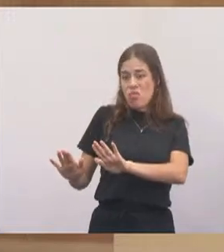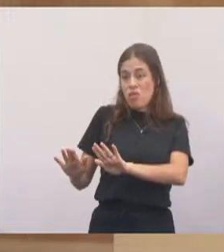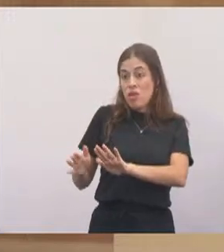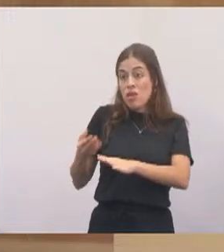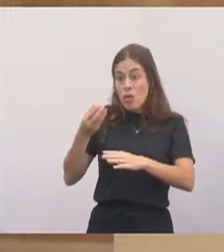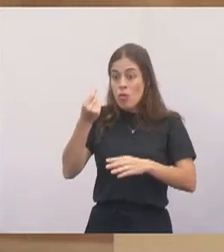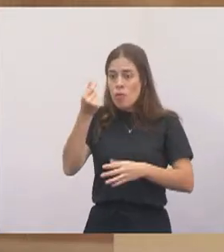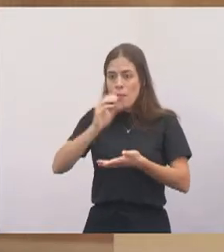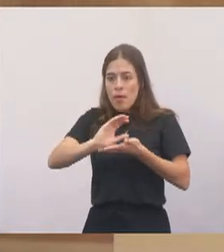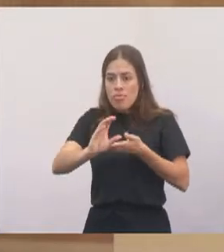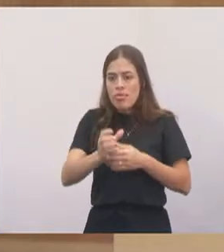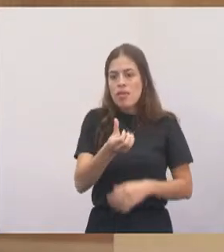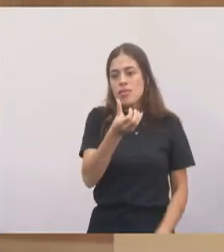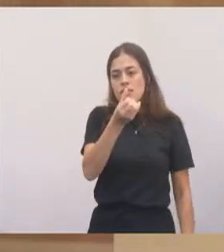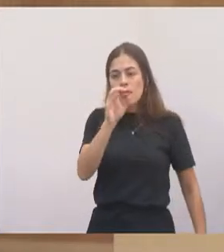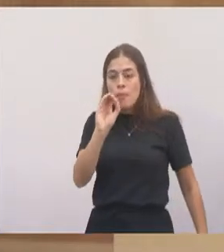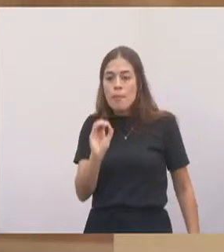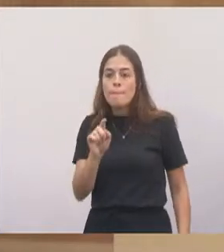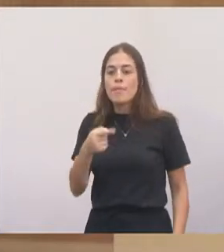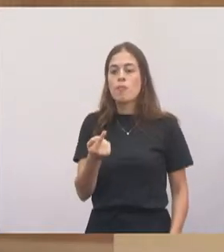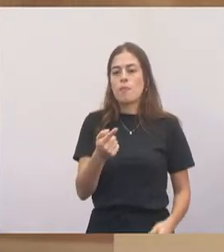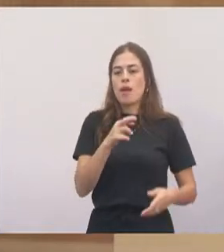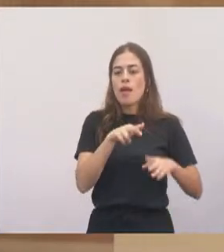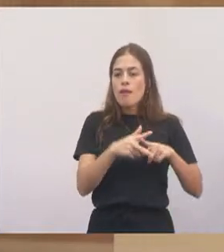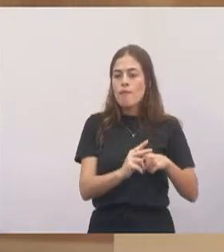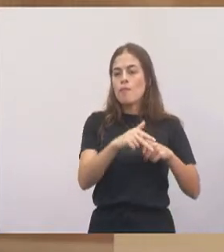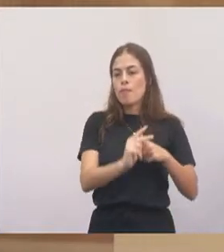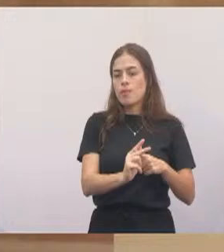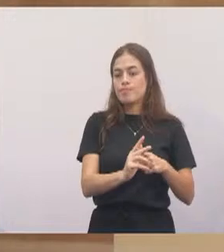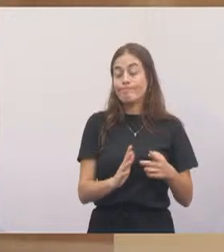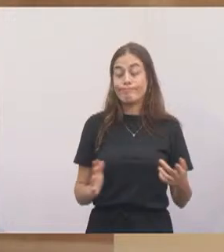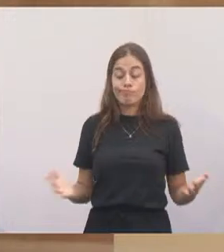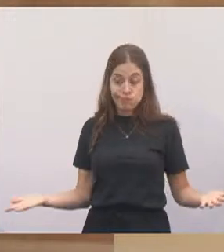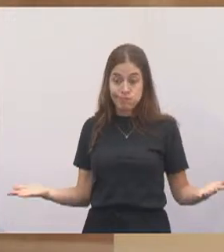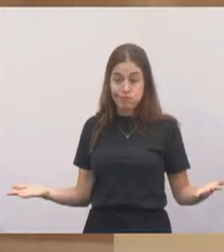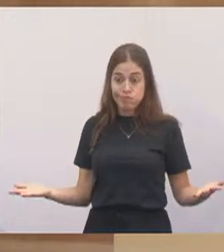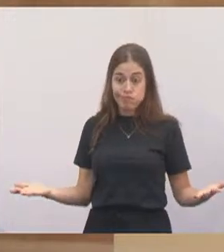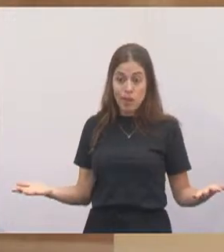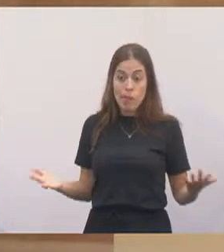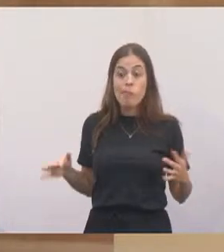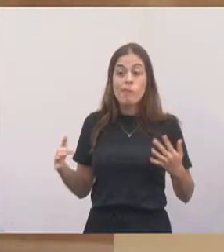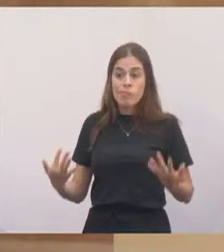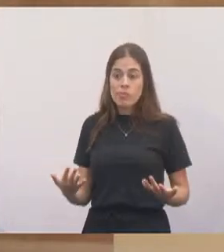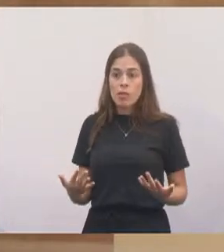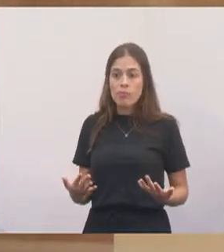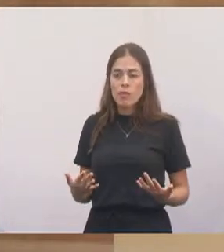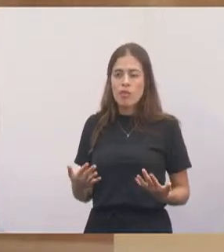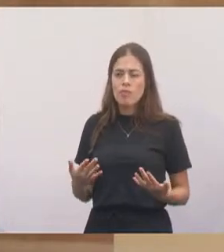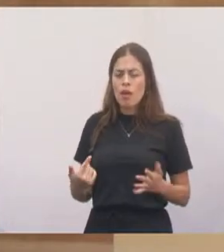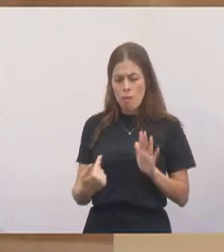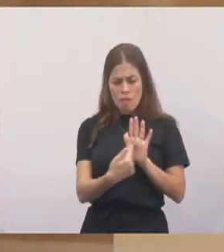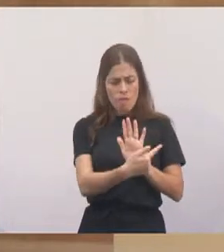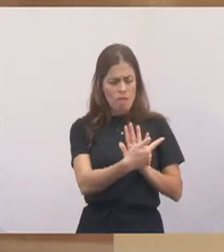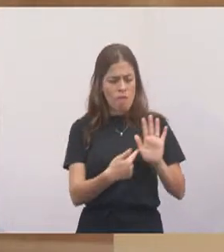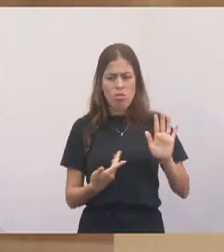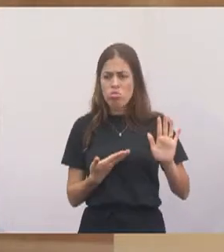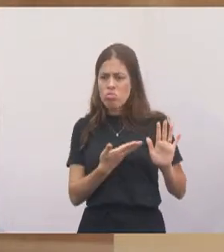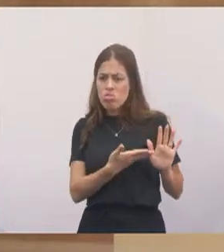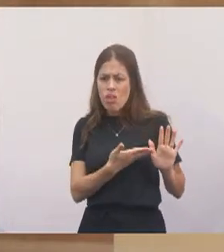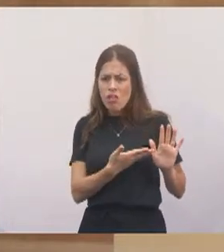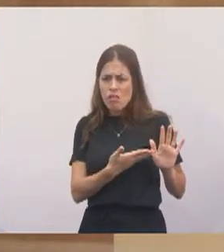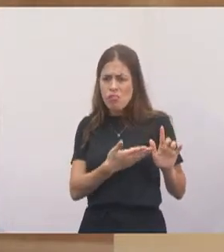lá. Mas, enfim, tudo isso, não é? Sendo respaldado por um veto aqui, que não tem